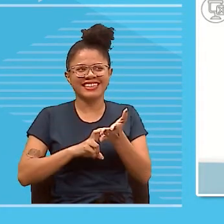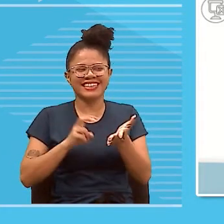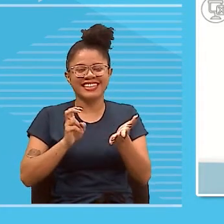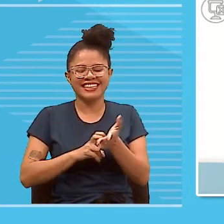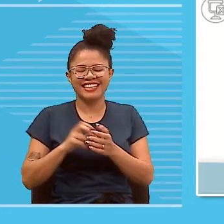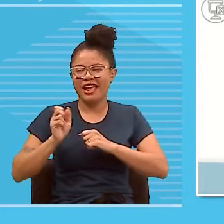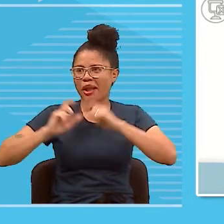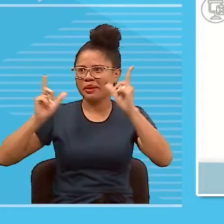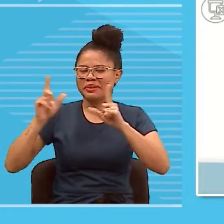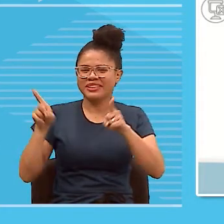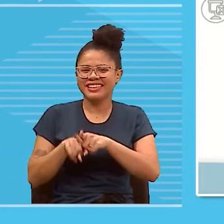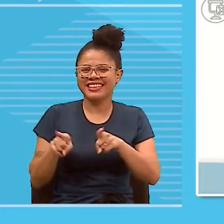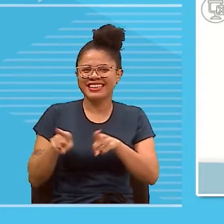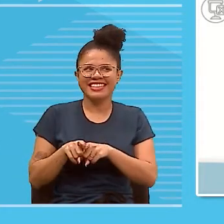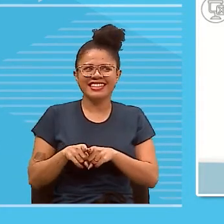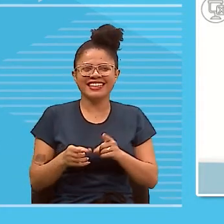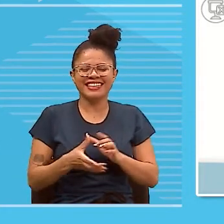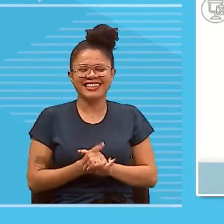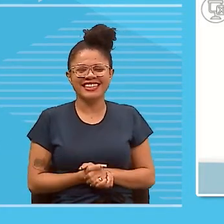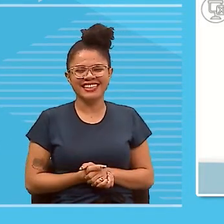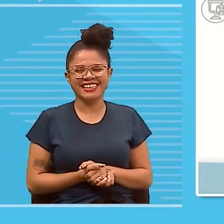rende comigo no banheiro